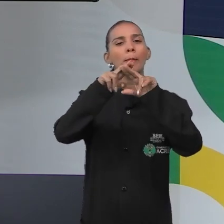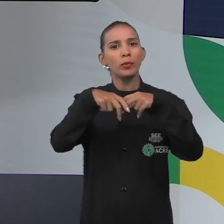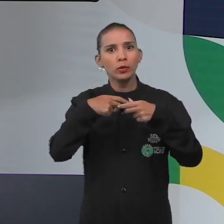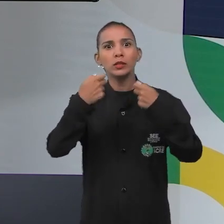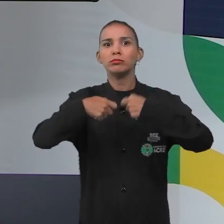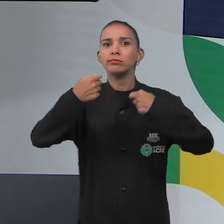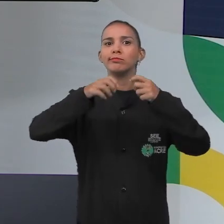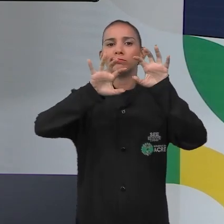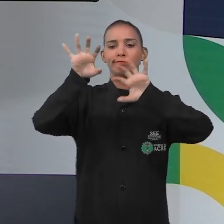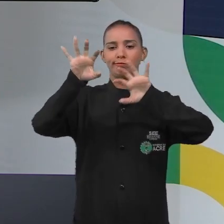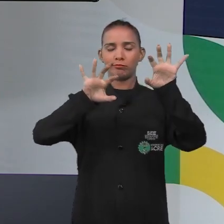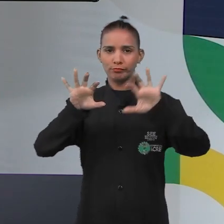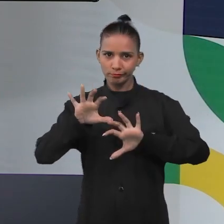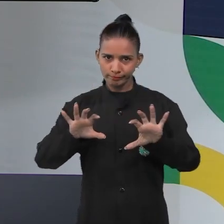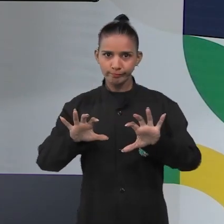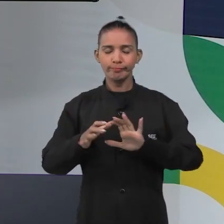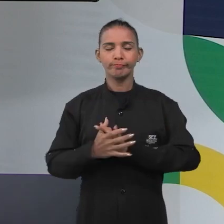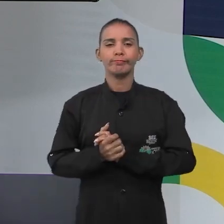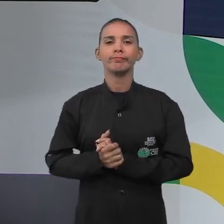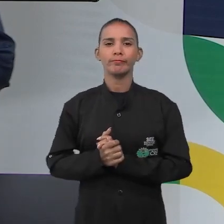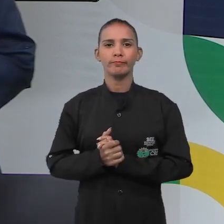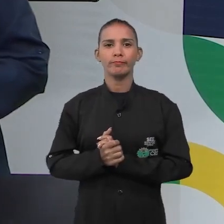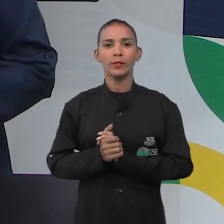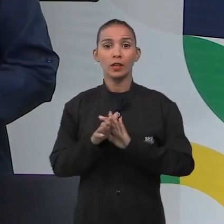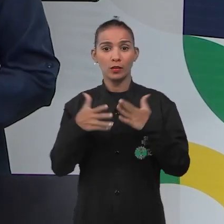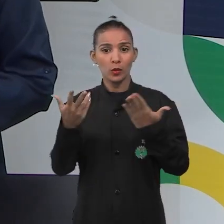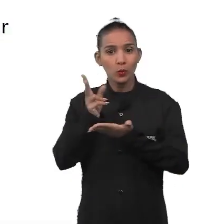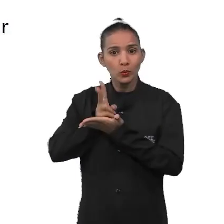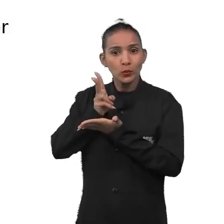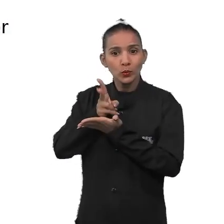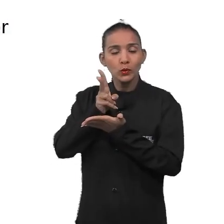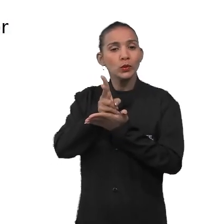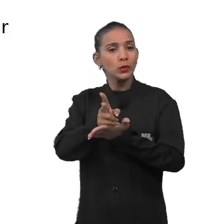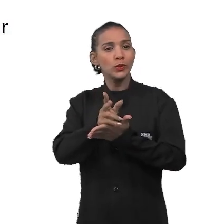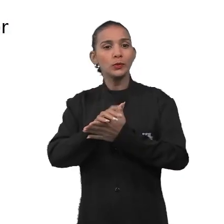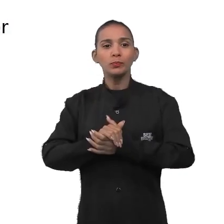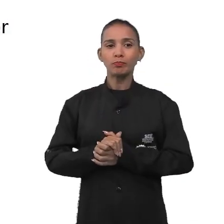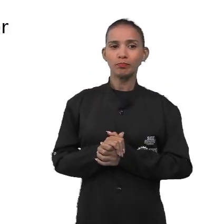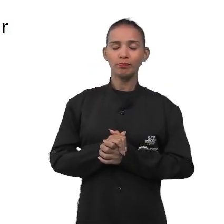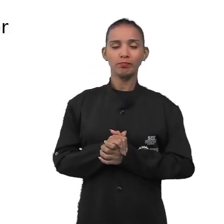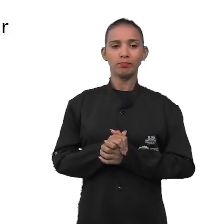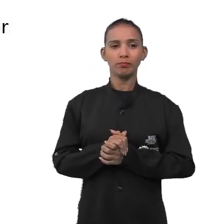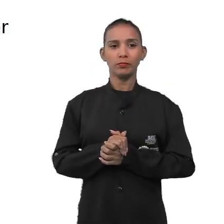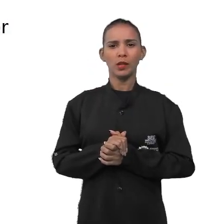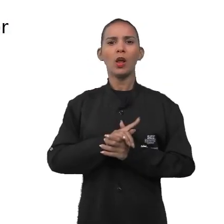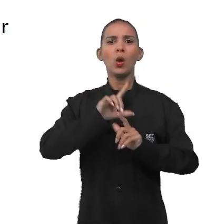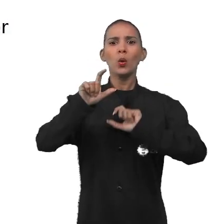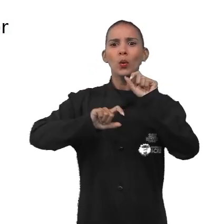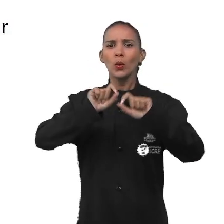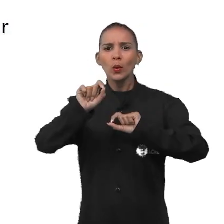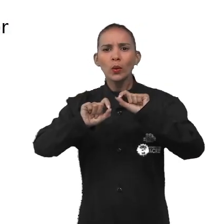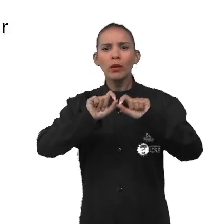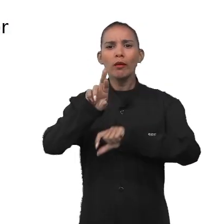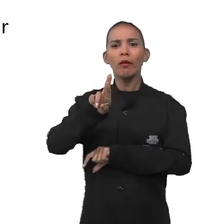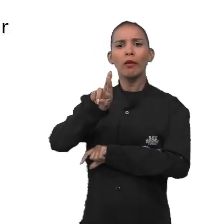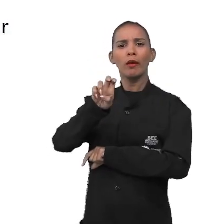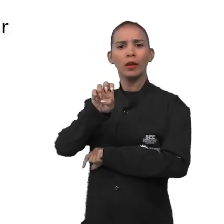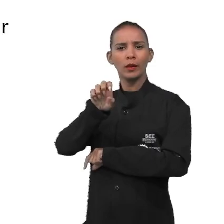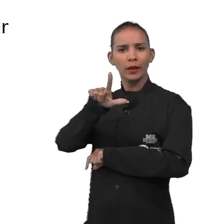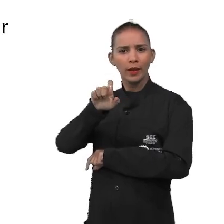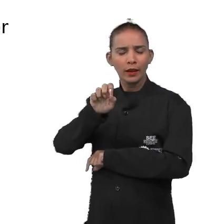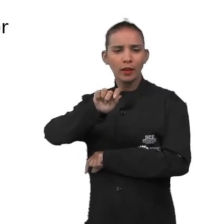no estado, ok? Seguindo então, nós vamos falar agora do relevo. Quais são as